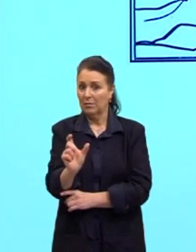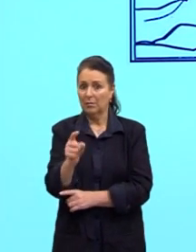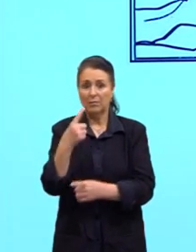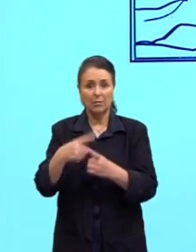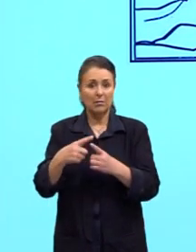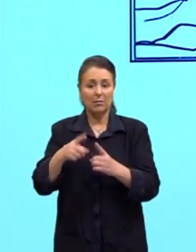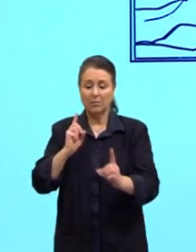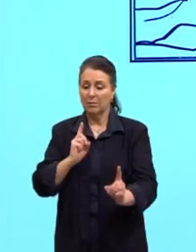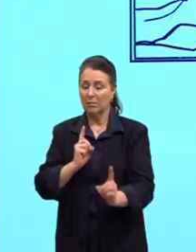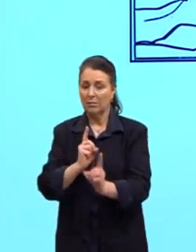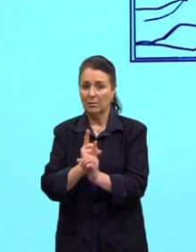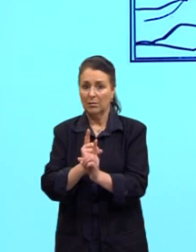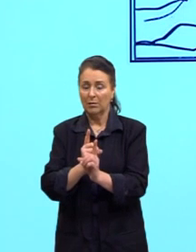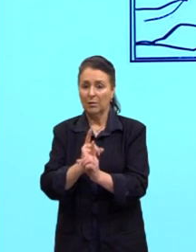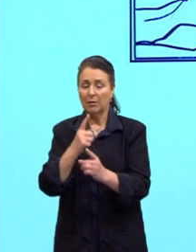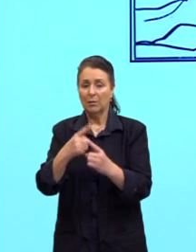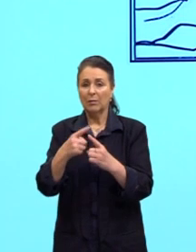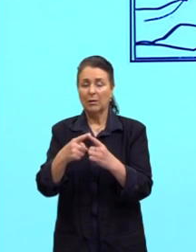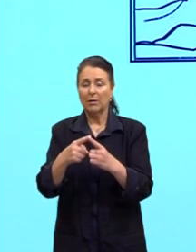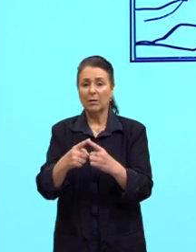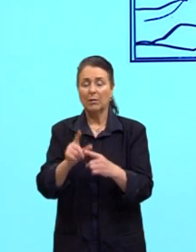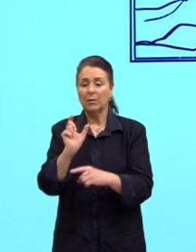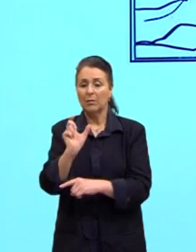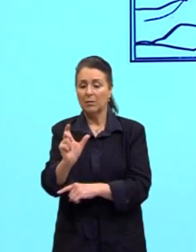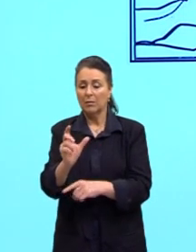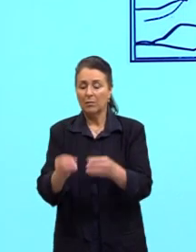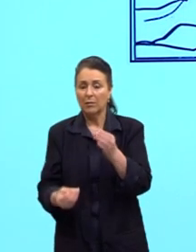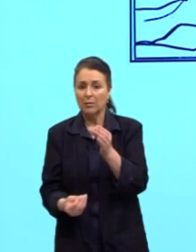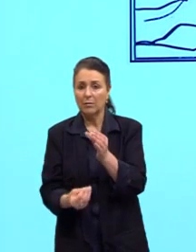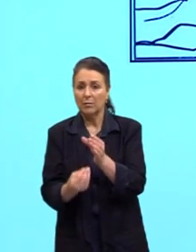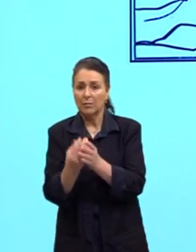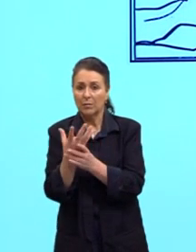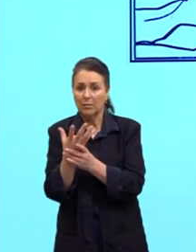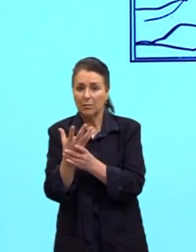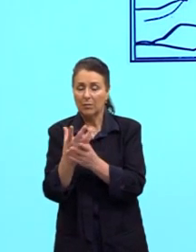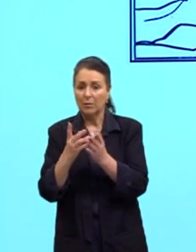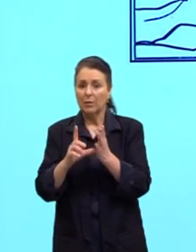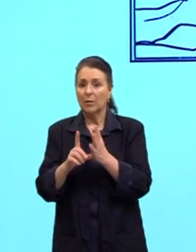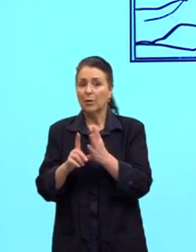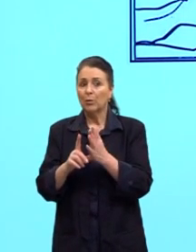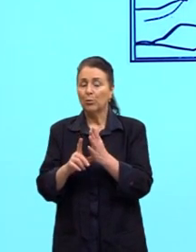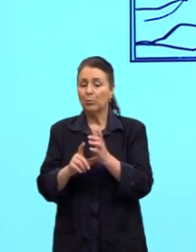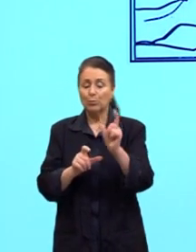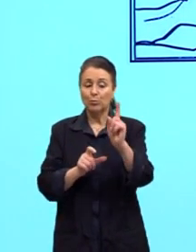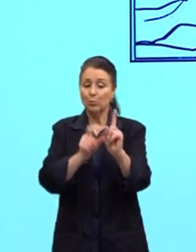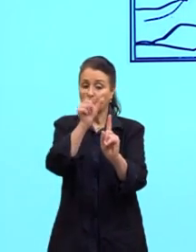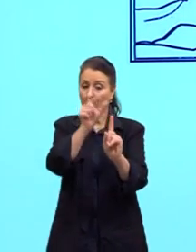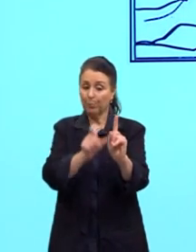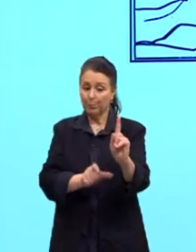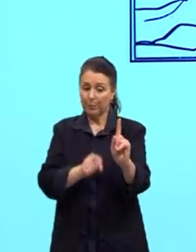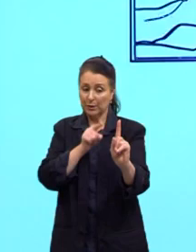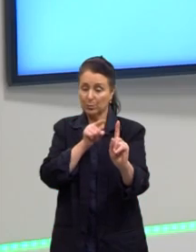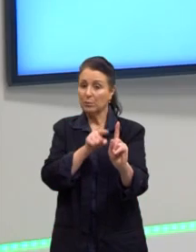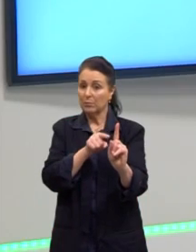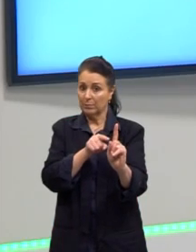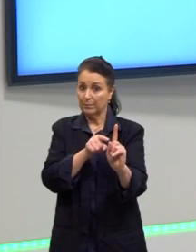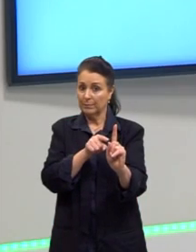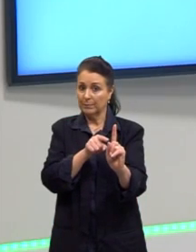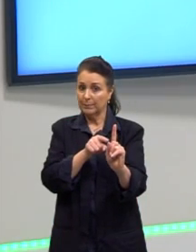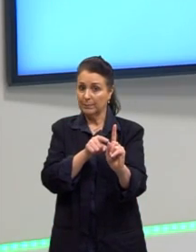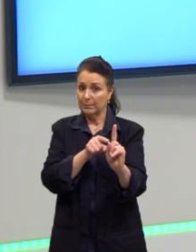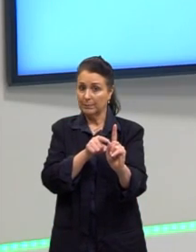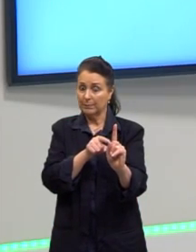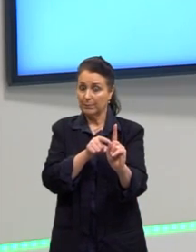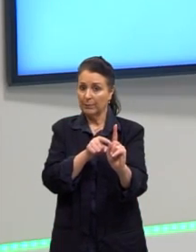não vão encontrar porque isso aqui é uma palavra criada a partir de um personagem né E